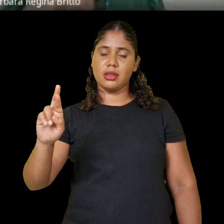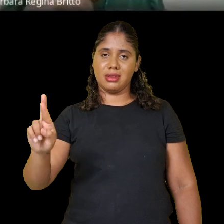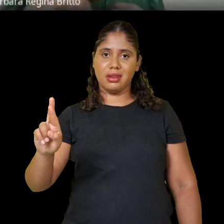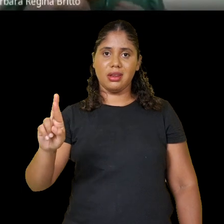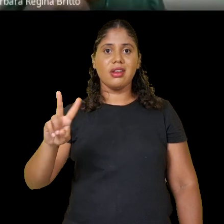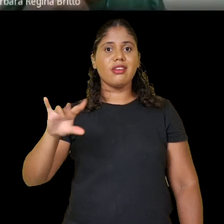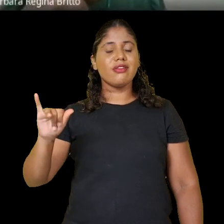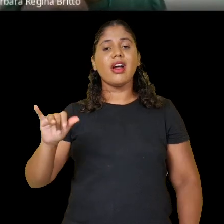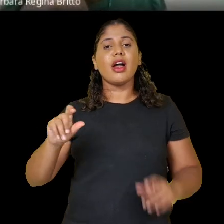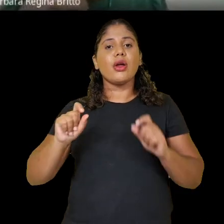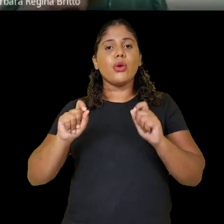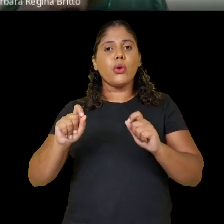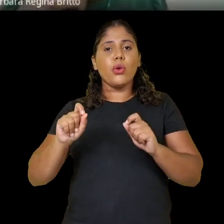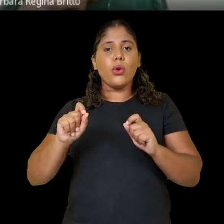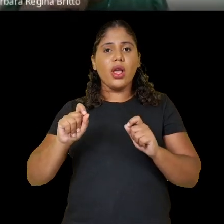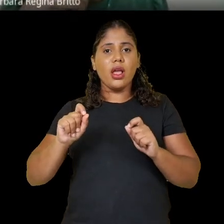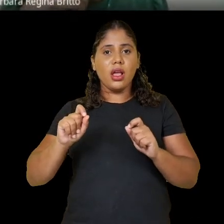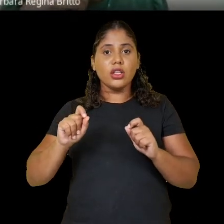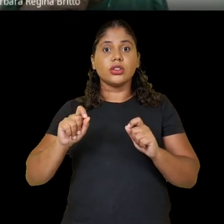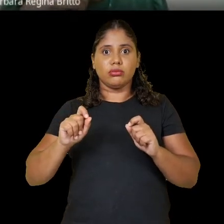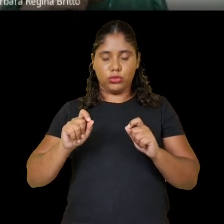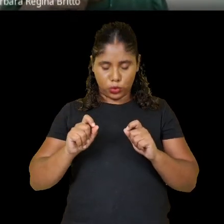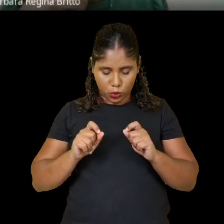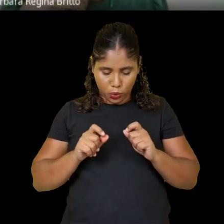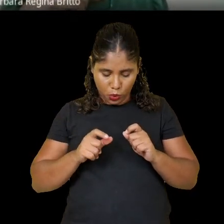uma queimação, né,